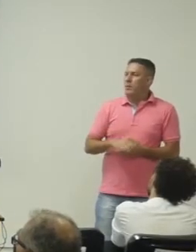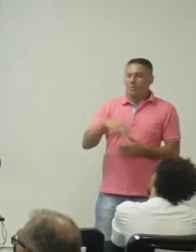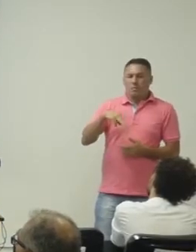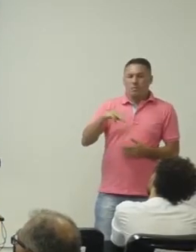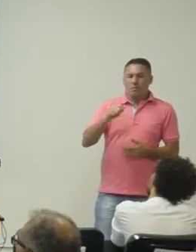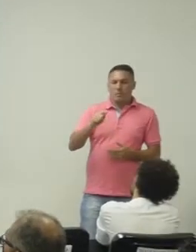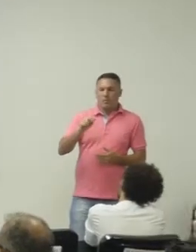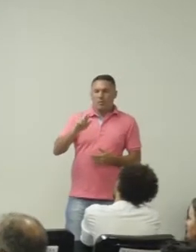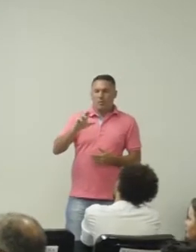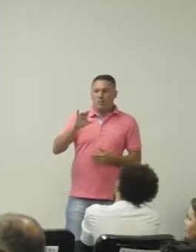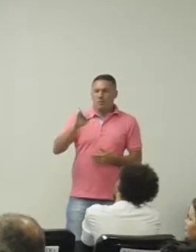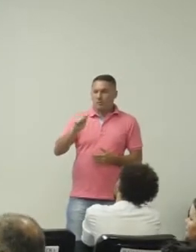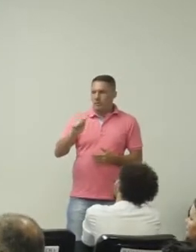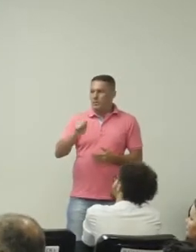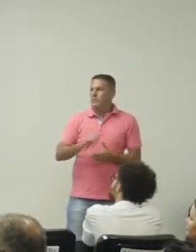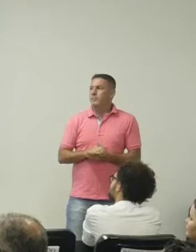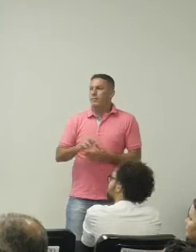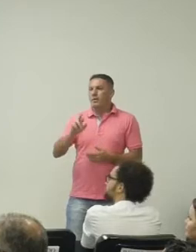Oliveira.